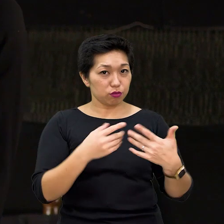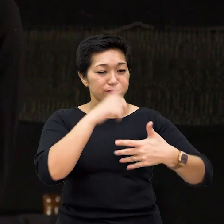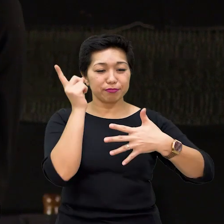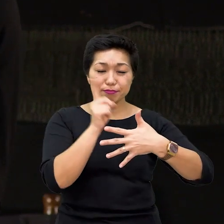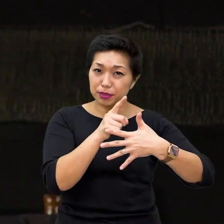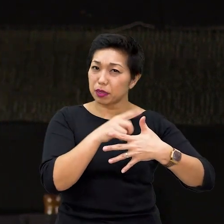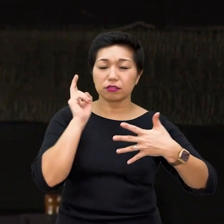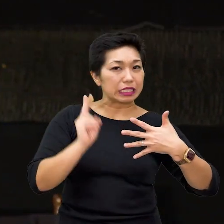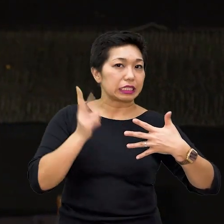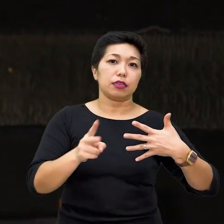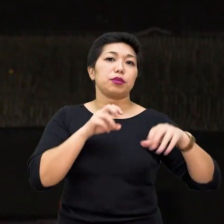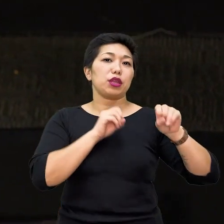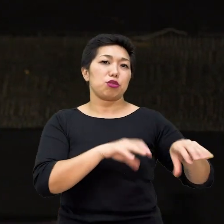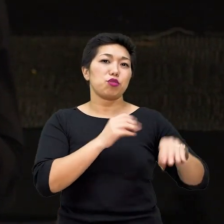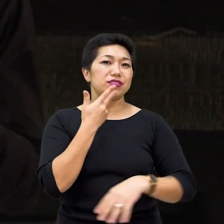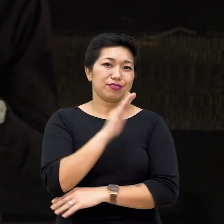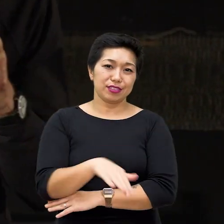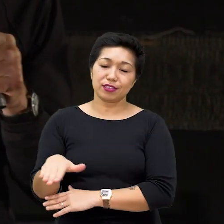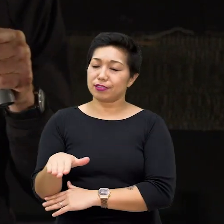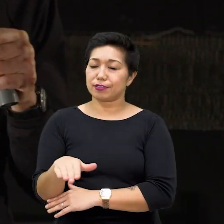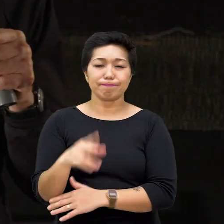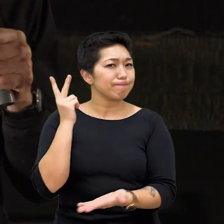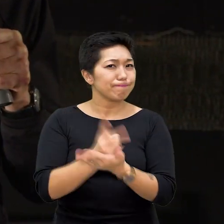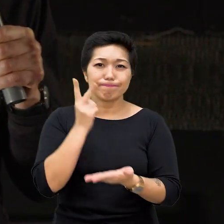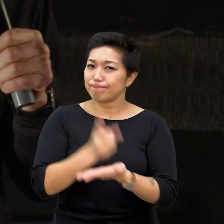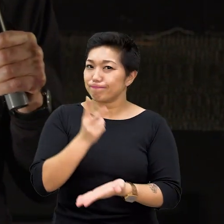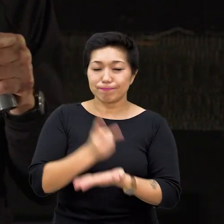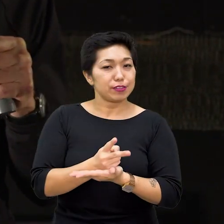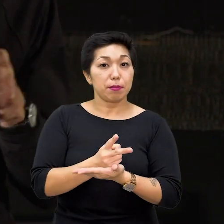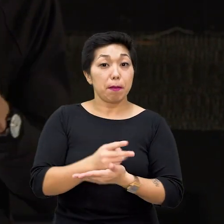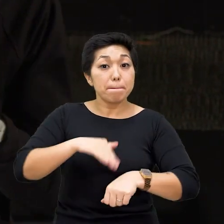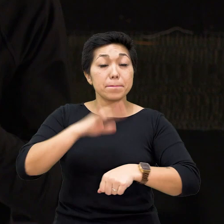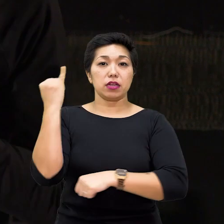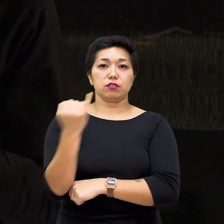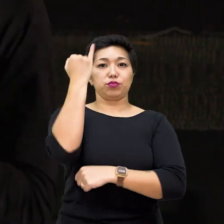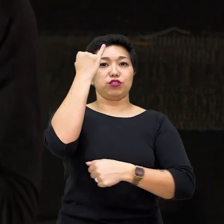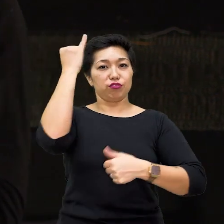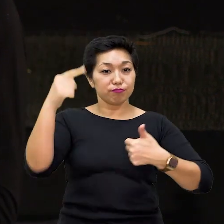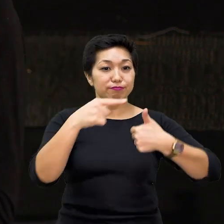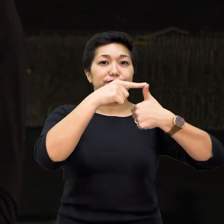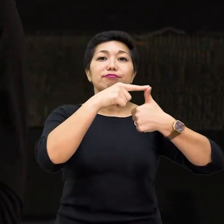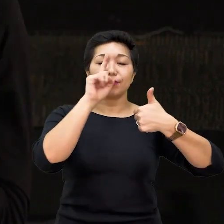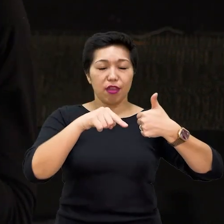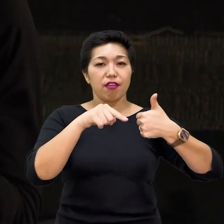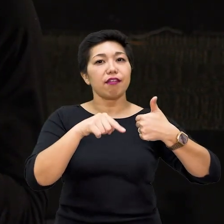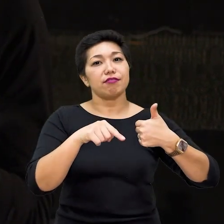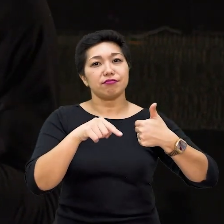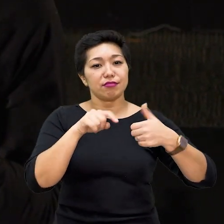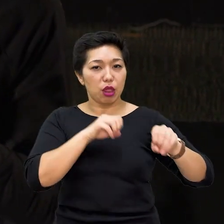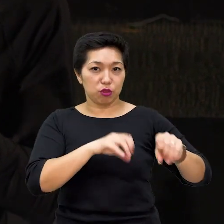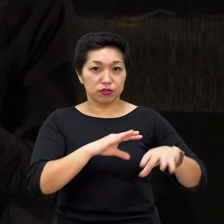educação das nossas crianças. E primeira coisa que é mais importante, o material e